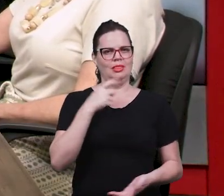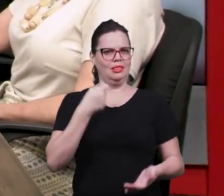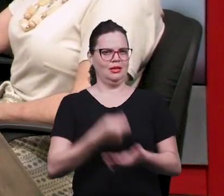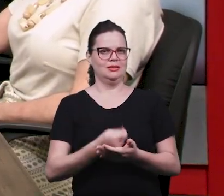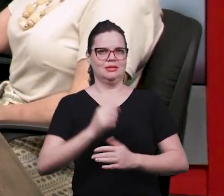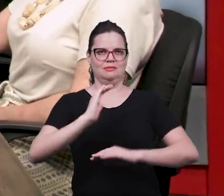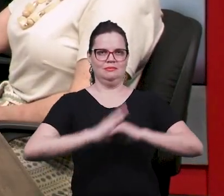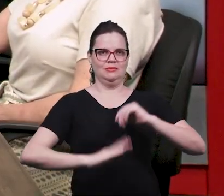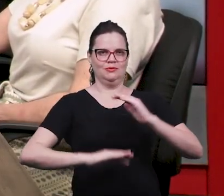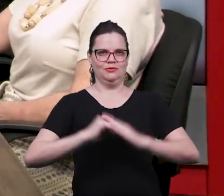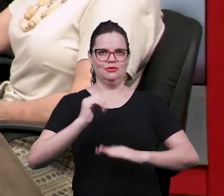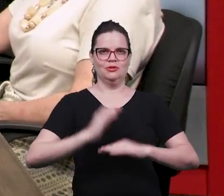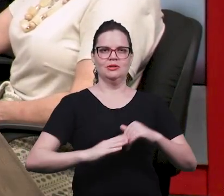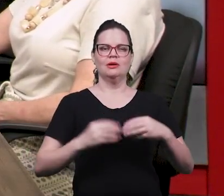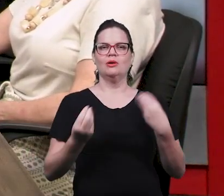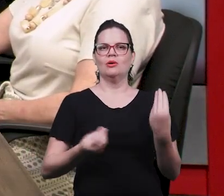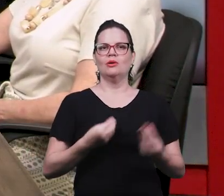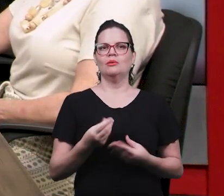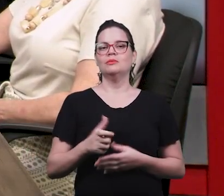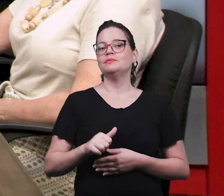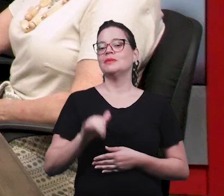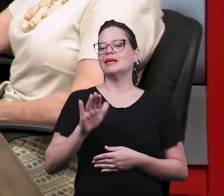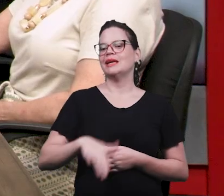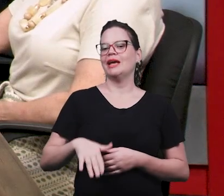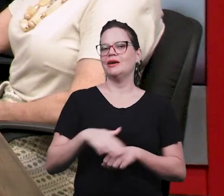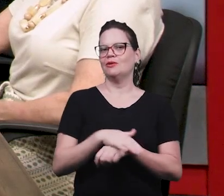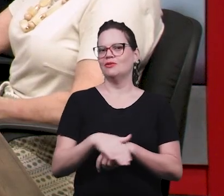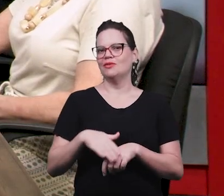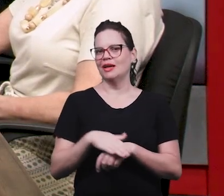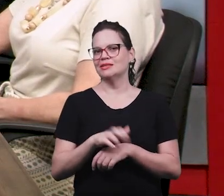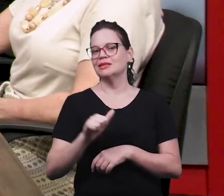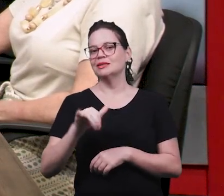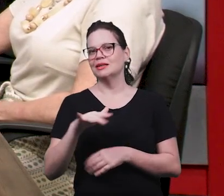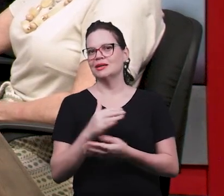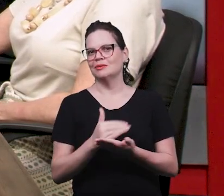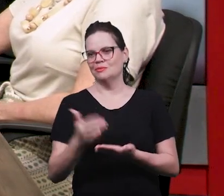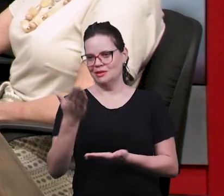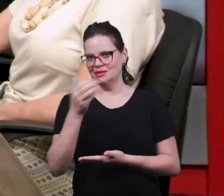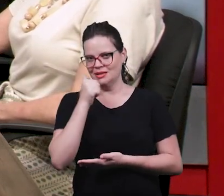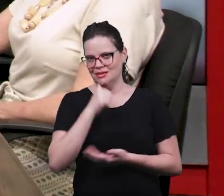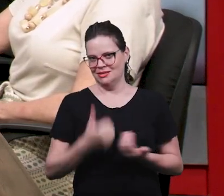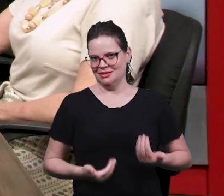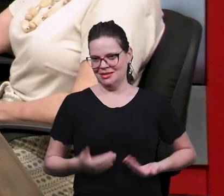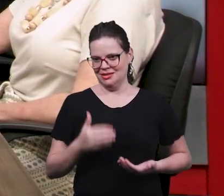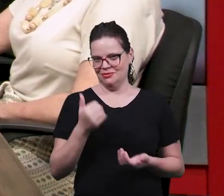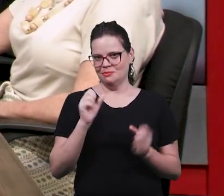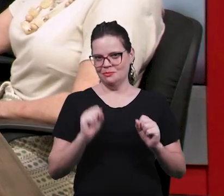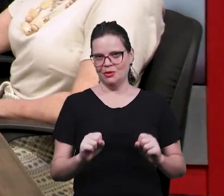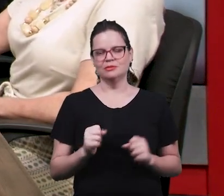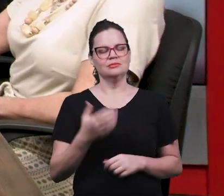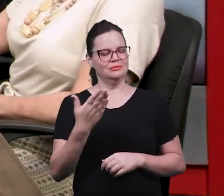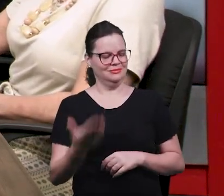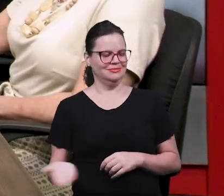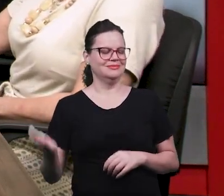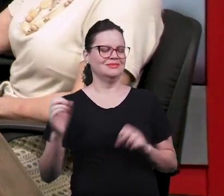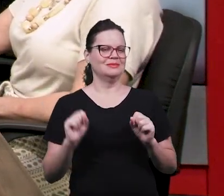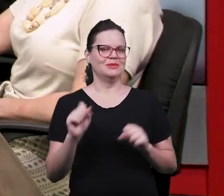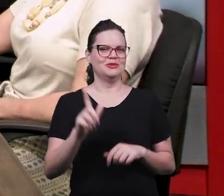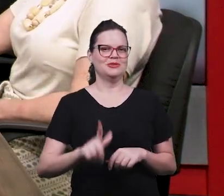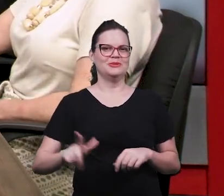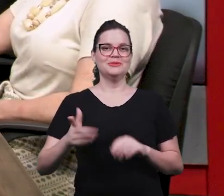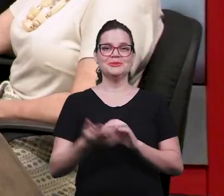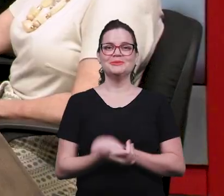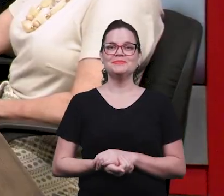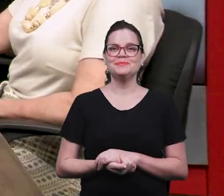a escolha profissional. Como é que a gente começa hoje, pastor, com a irmã Deiva? Pode ser? Claro, vamos começar com